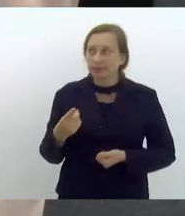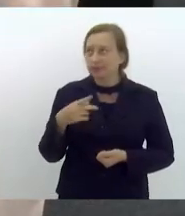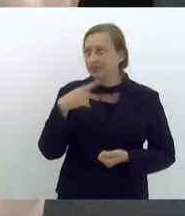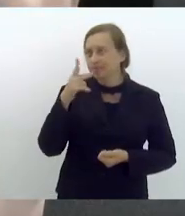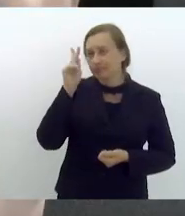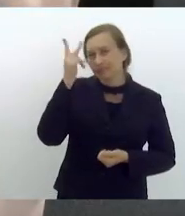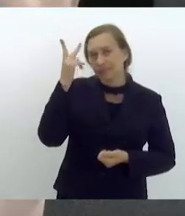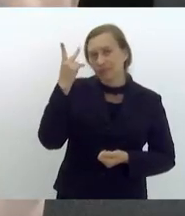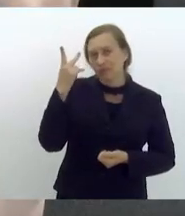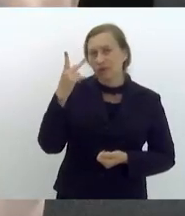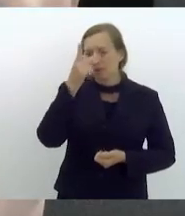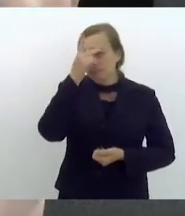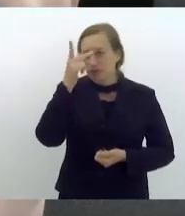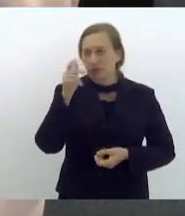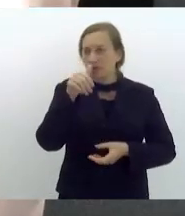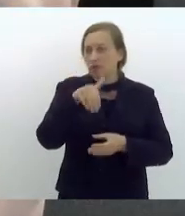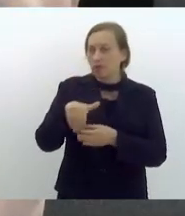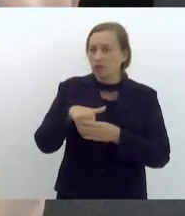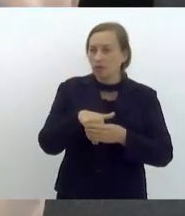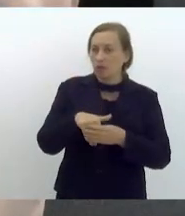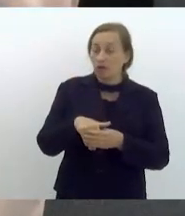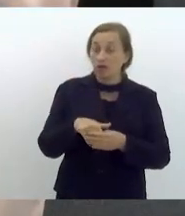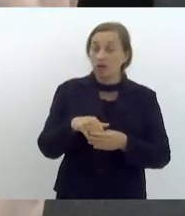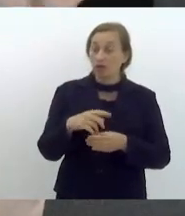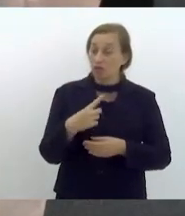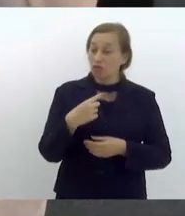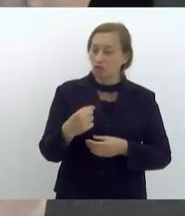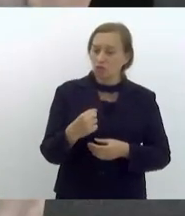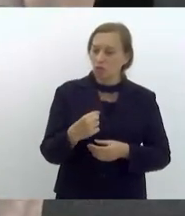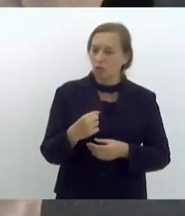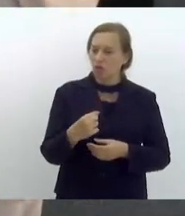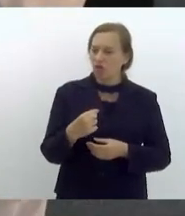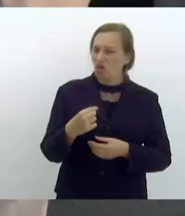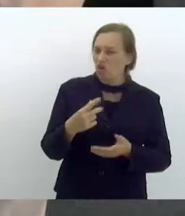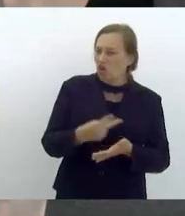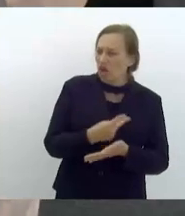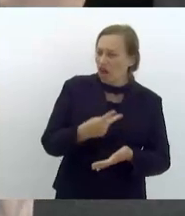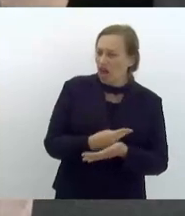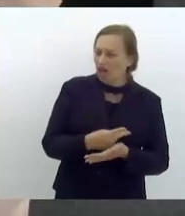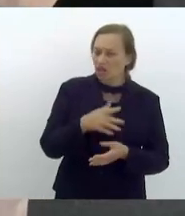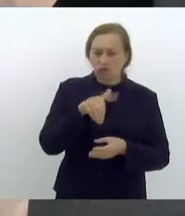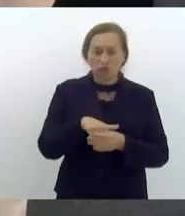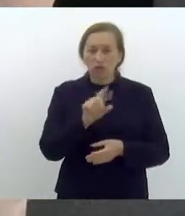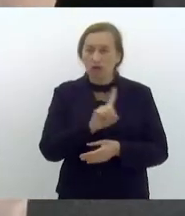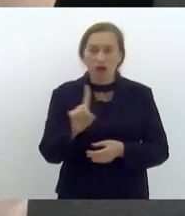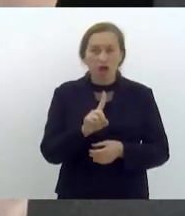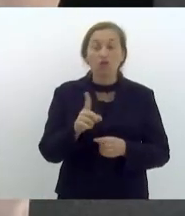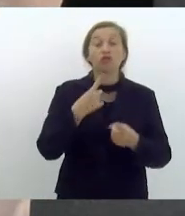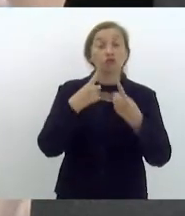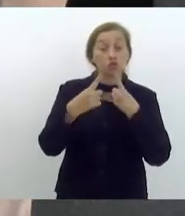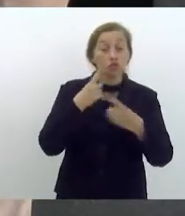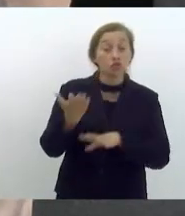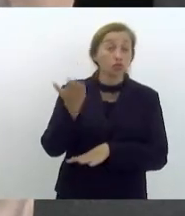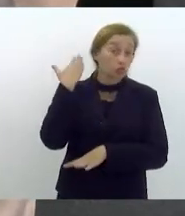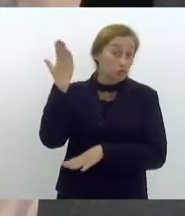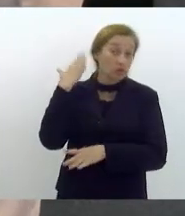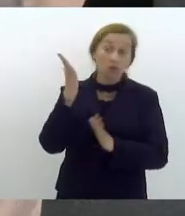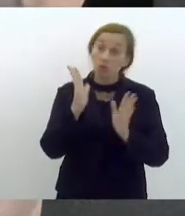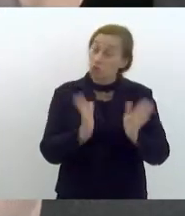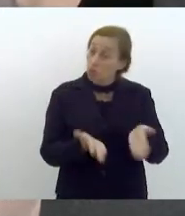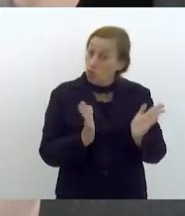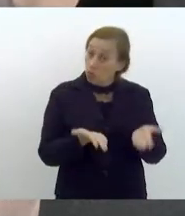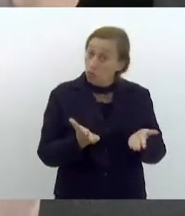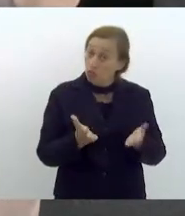historinha para o seu eleitor de dizer que você tem equivocado não vou ter que invocado não projeto foi amplamente discutido no passado e hoje